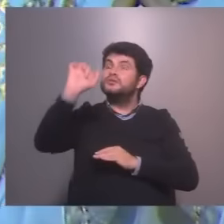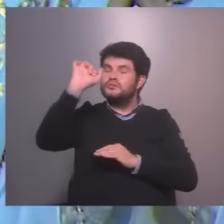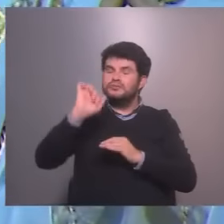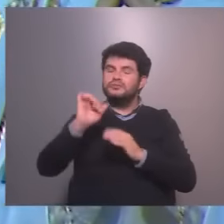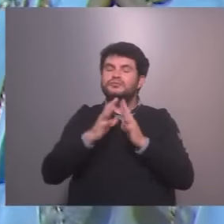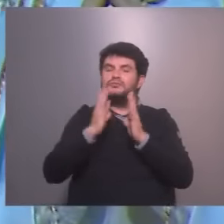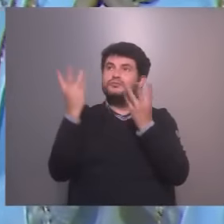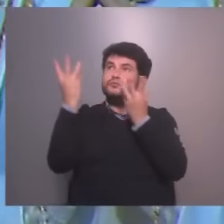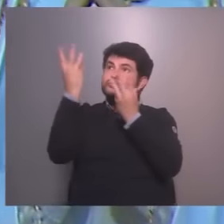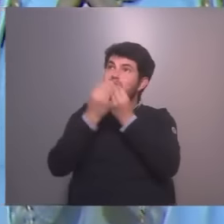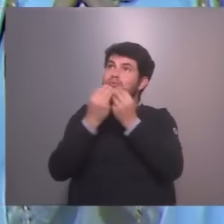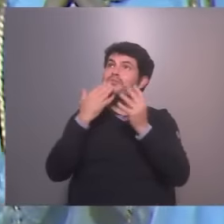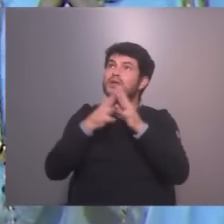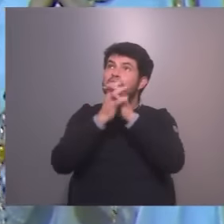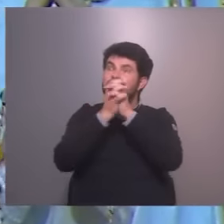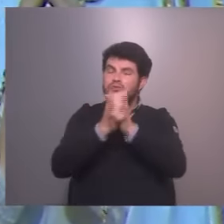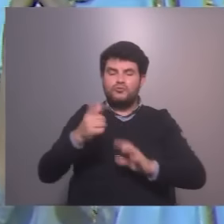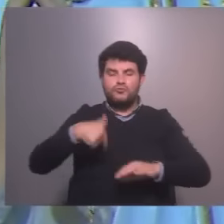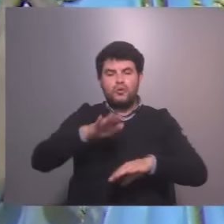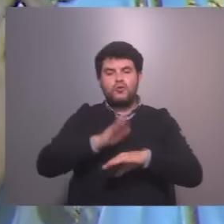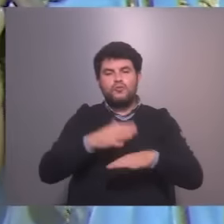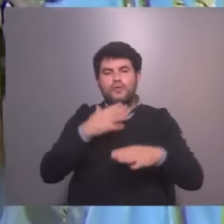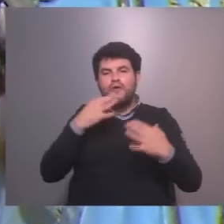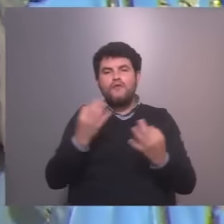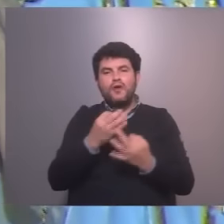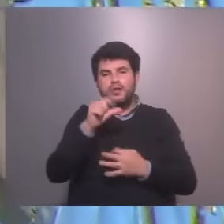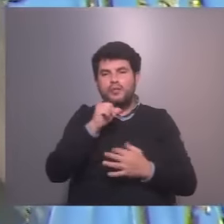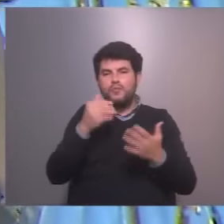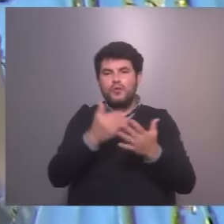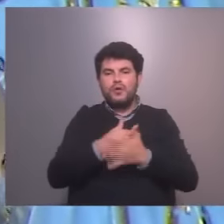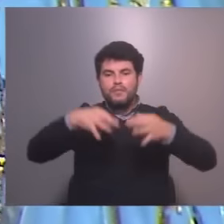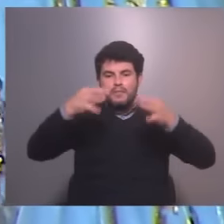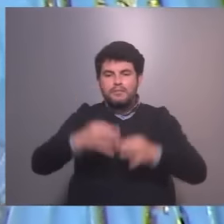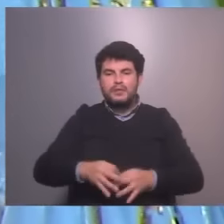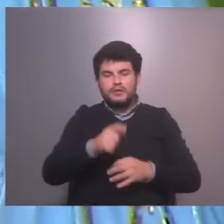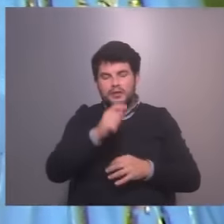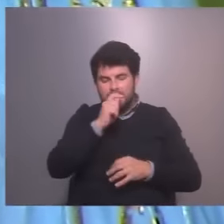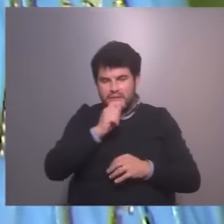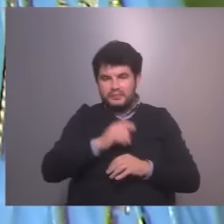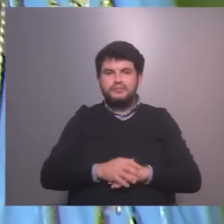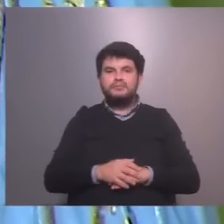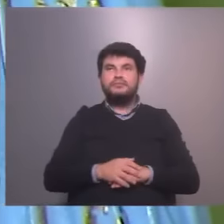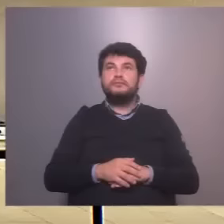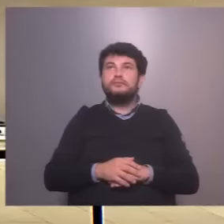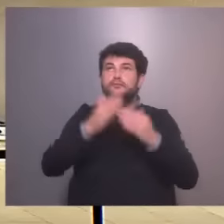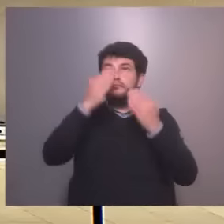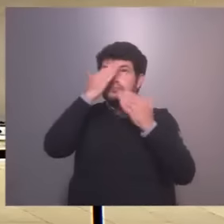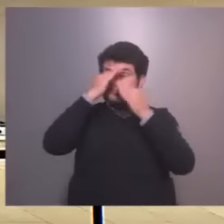é o fruto do vosso ventre, Jesus. Santa Maria, Mãe de Deus, rogai por